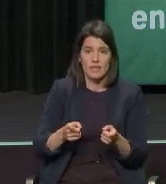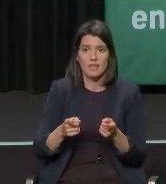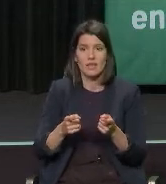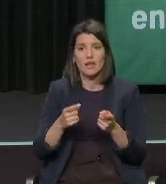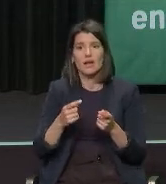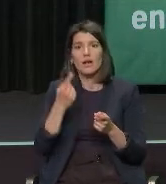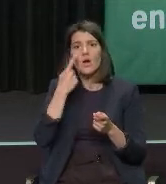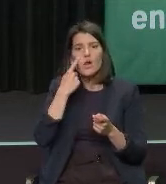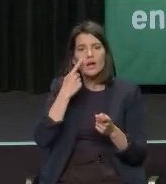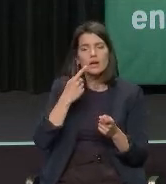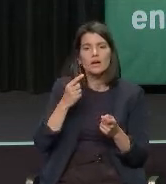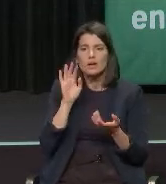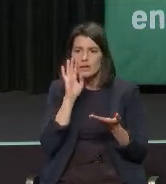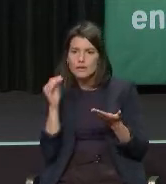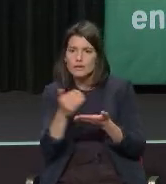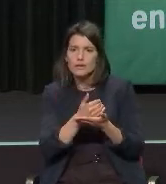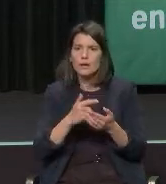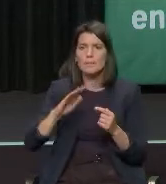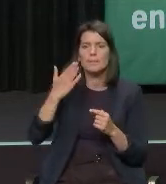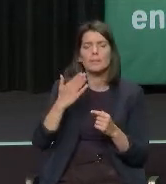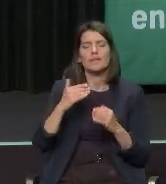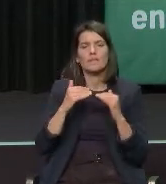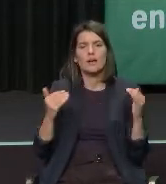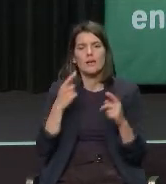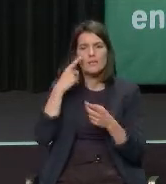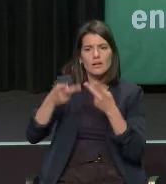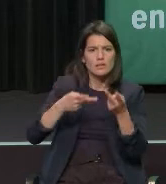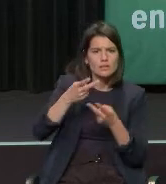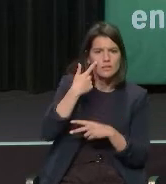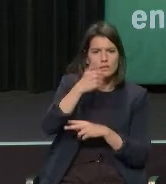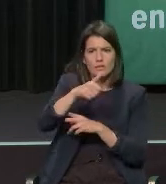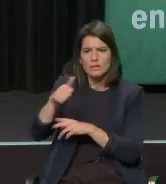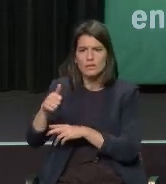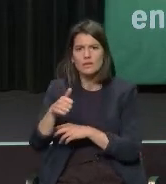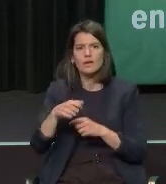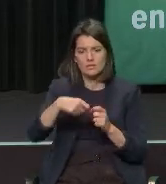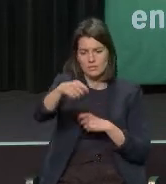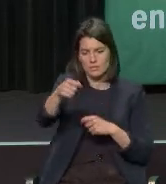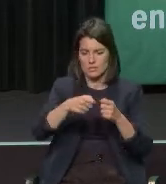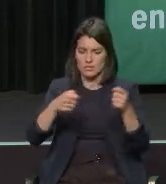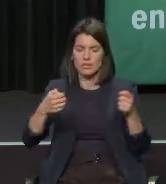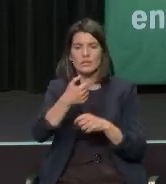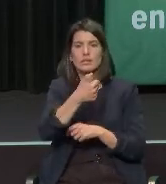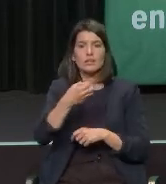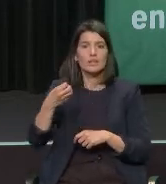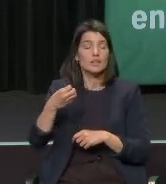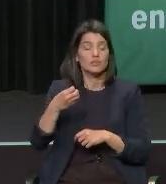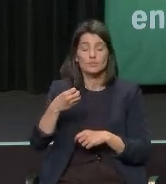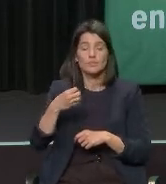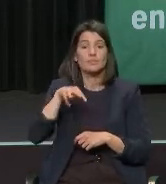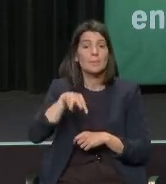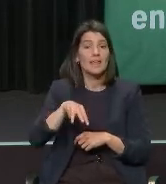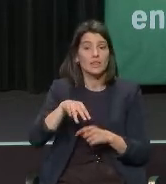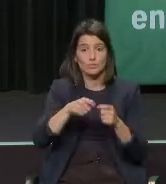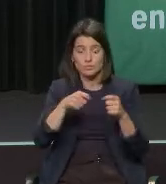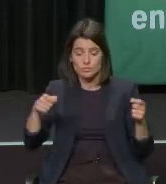amostragem, portanto, a primeira fase é uma fase de avaliação de uso da ocupação do solo. Portanto, há uma grelha de 500 por 500 km distribuída, de 500 por 500 metros distribuída pelo